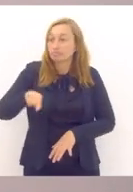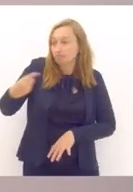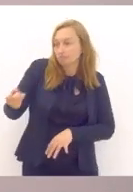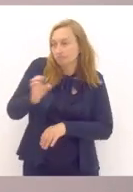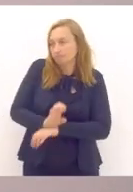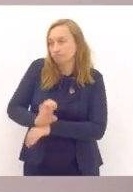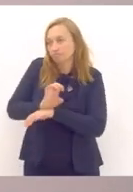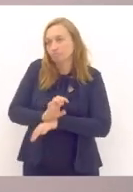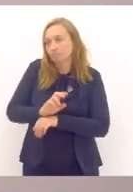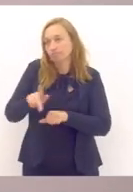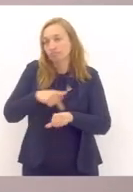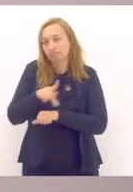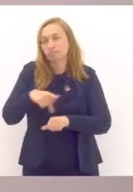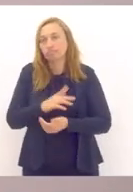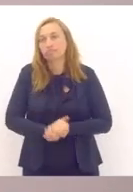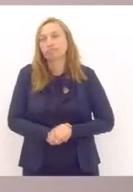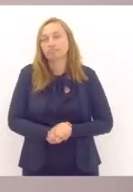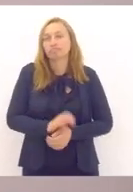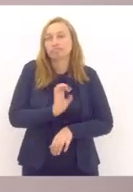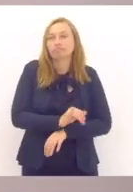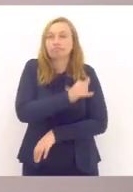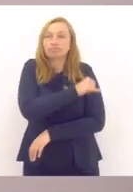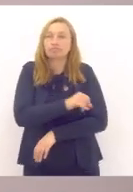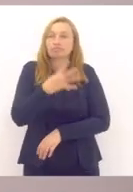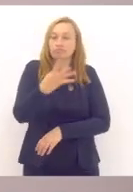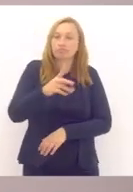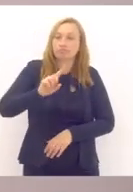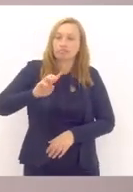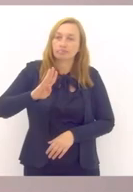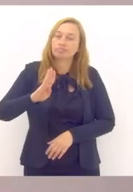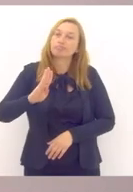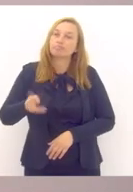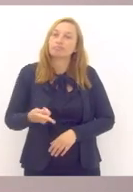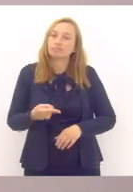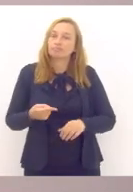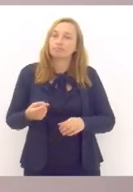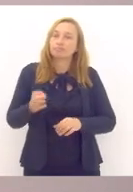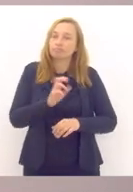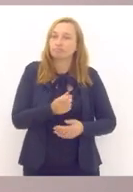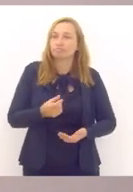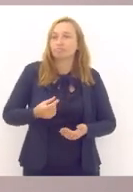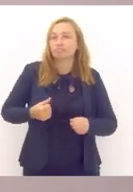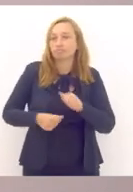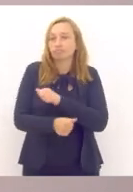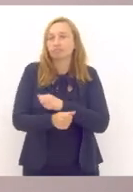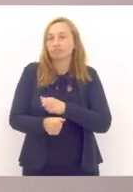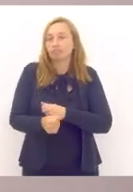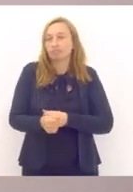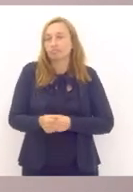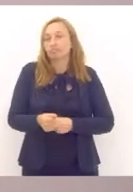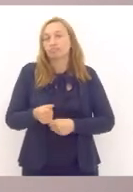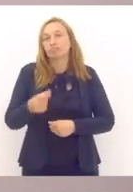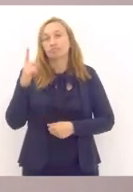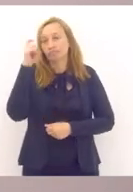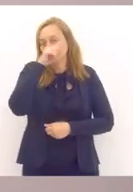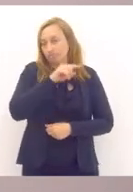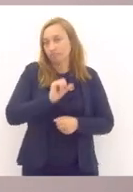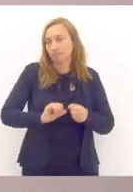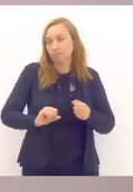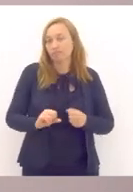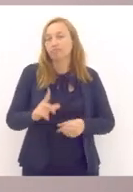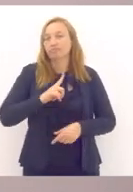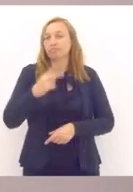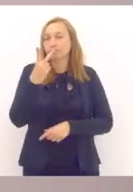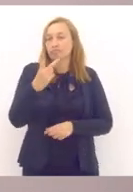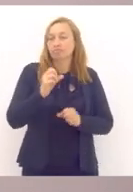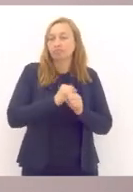ponto. O Estado do Rio de Janeiro fez 4 bilhões de investimento, coisa que não fazia há anos. Então, assim, a gente tendo 2 anos de